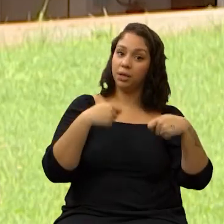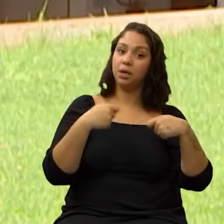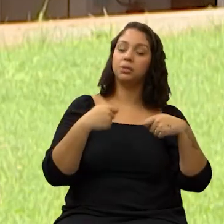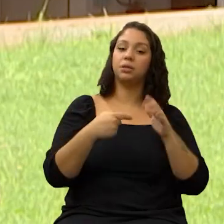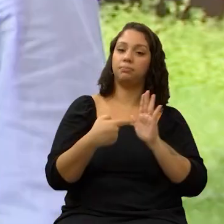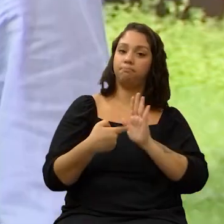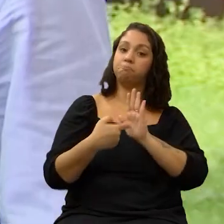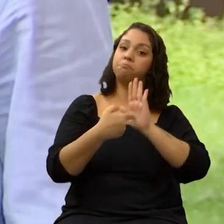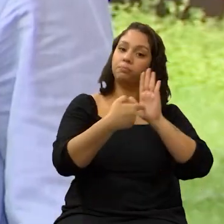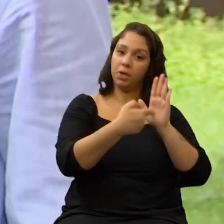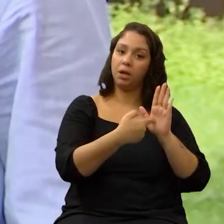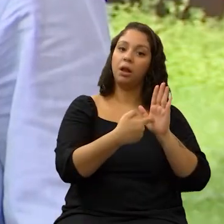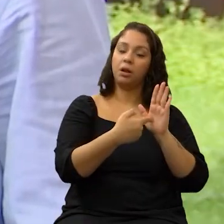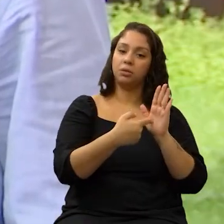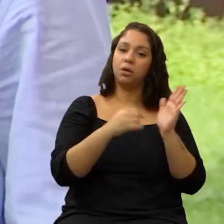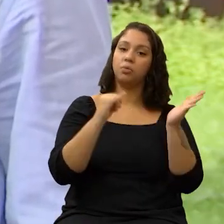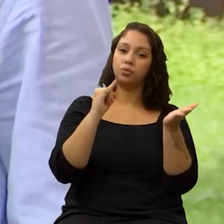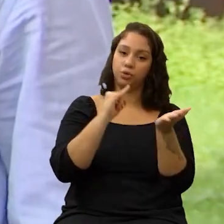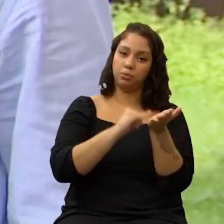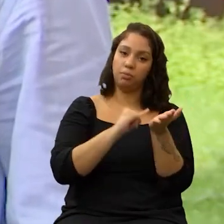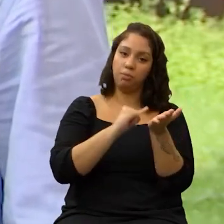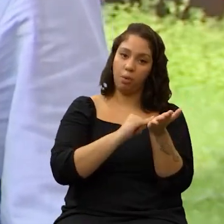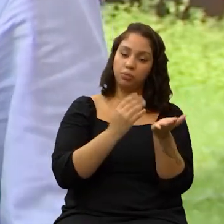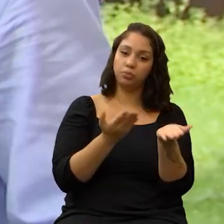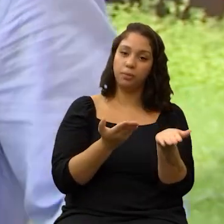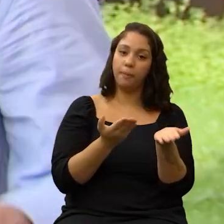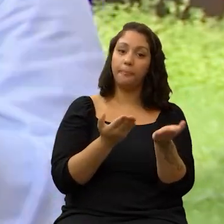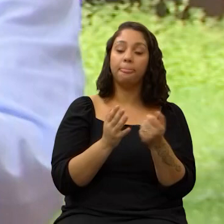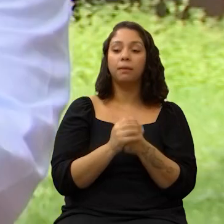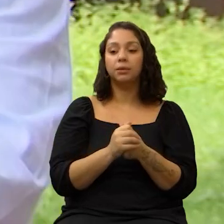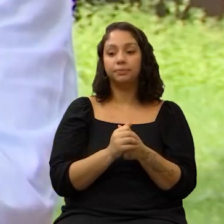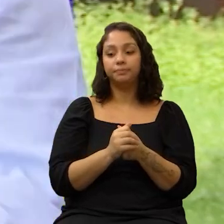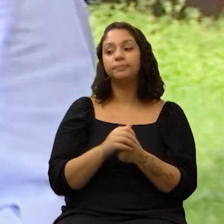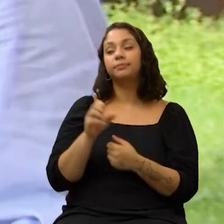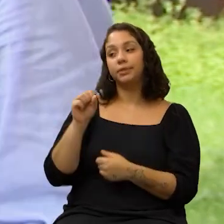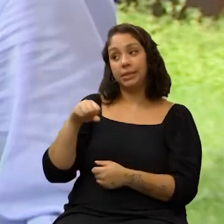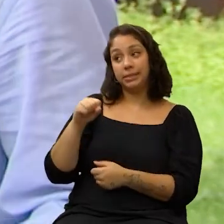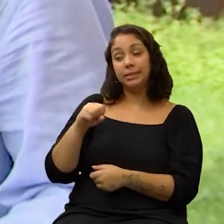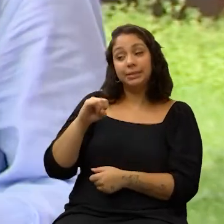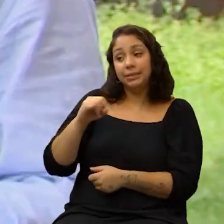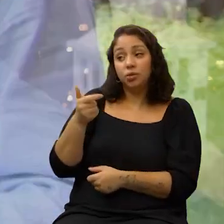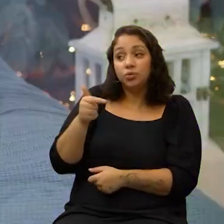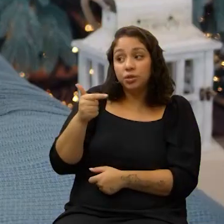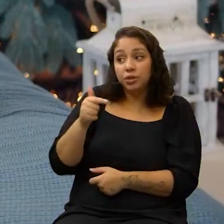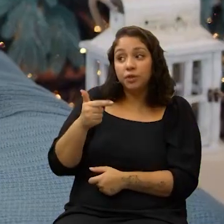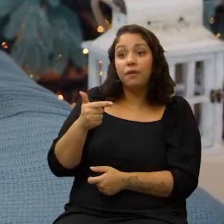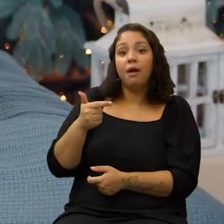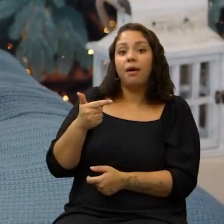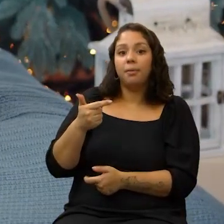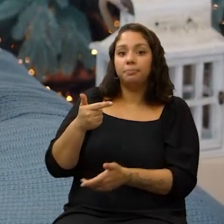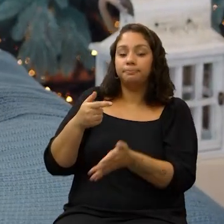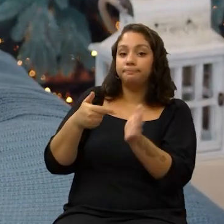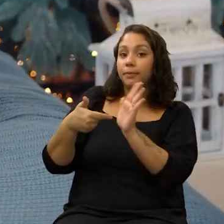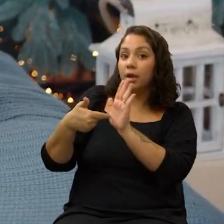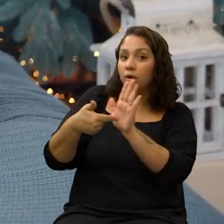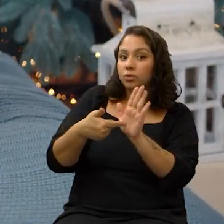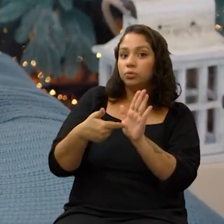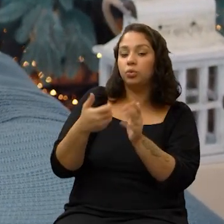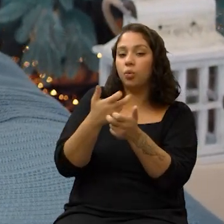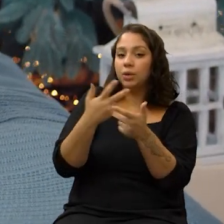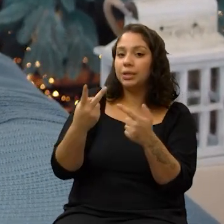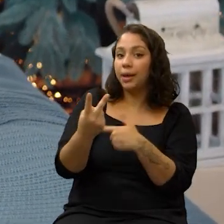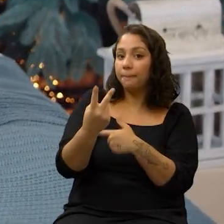fazer a declaração. Tem que fazer a declaração, porque não fazer a declaração pode ter várias implicações depois, né, em termos de até